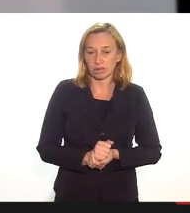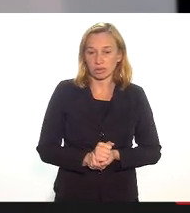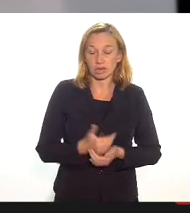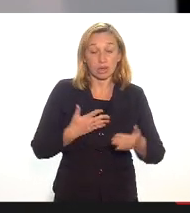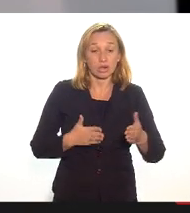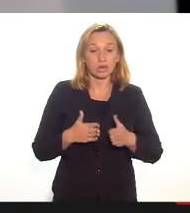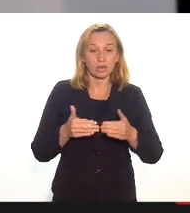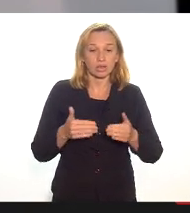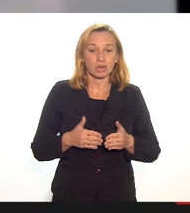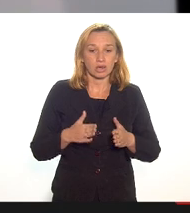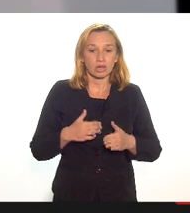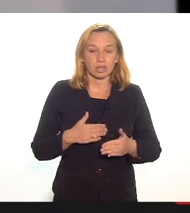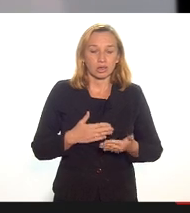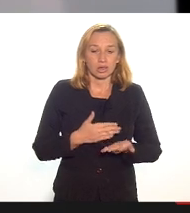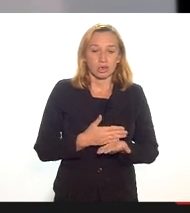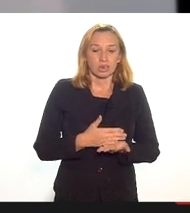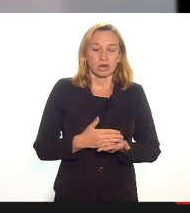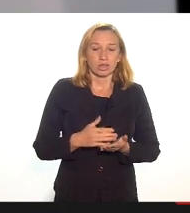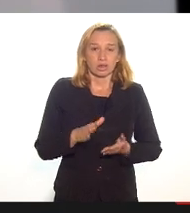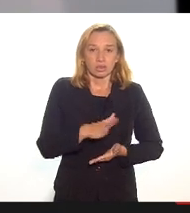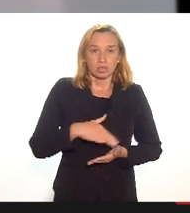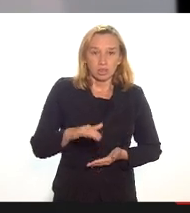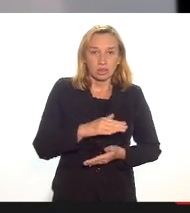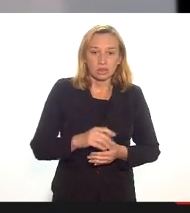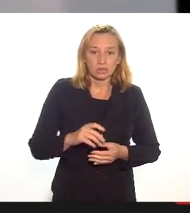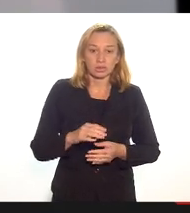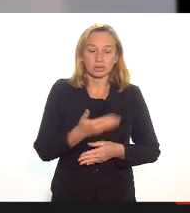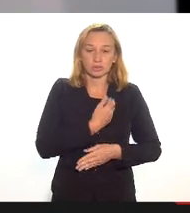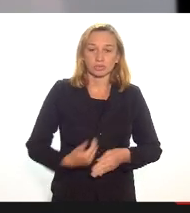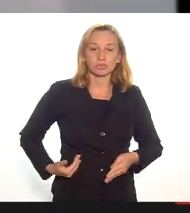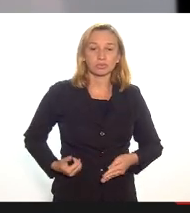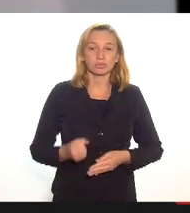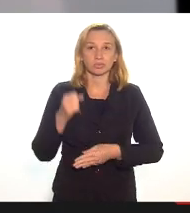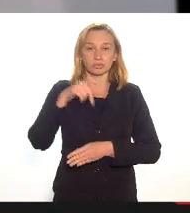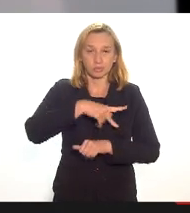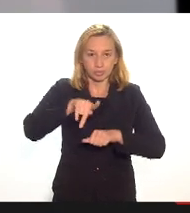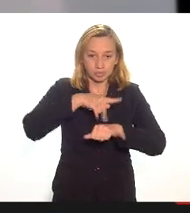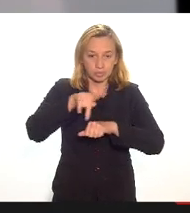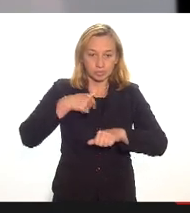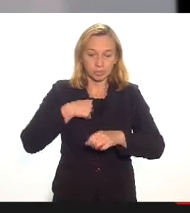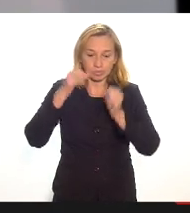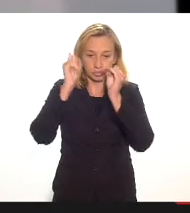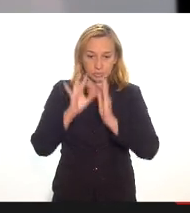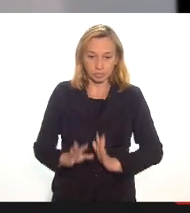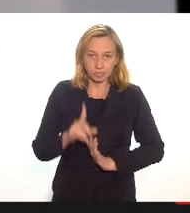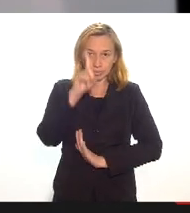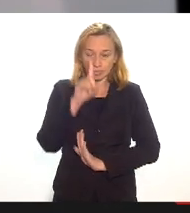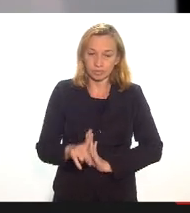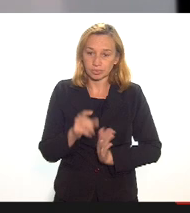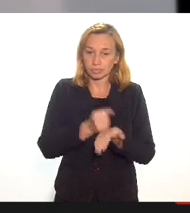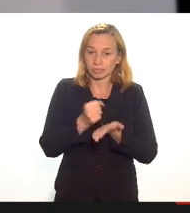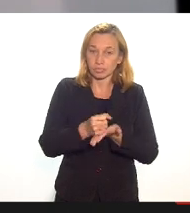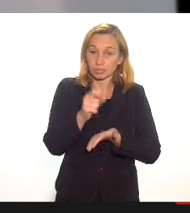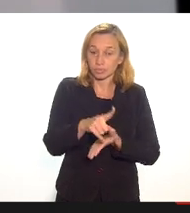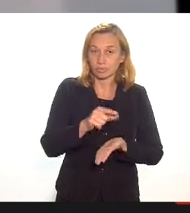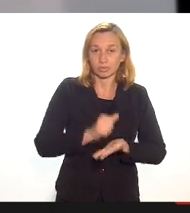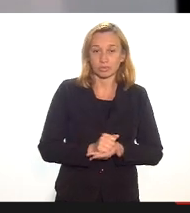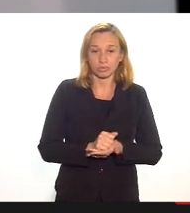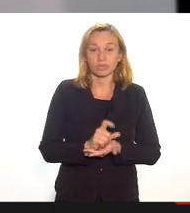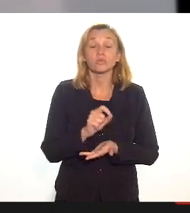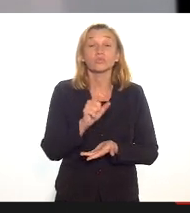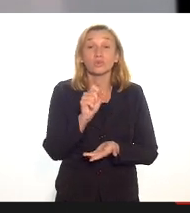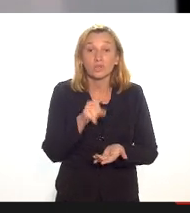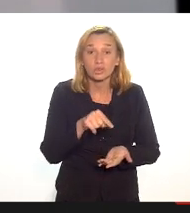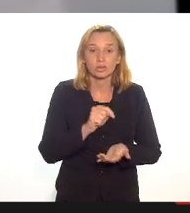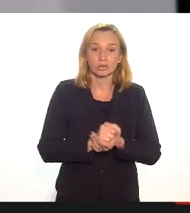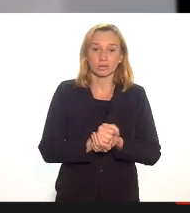entrada dentro de unidades públicas do país. Então, ou explicam direito que contrato é esse, o que é isto, o